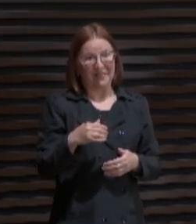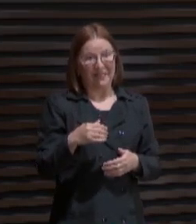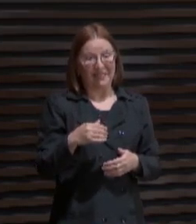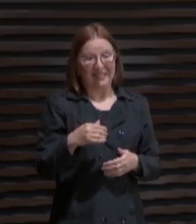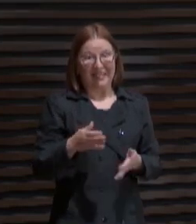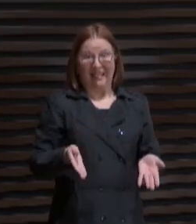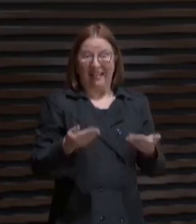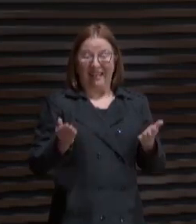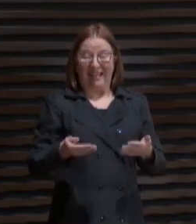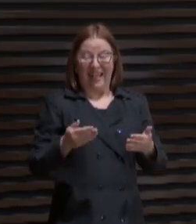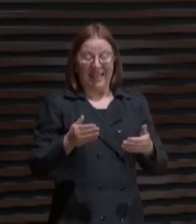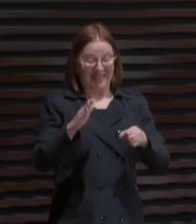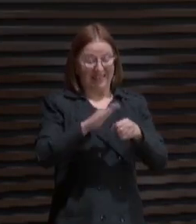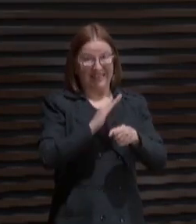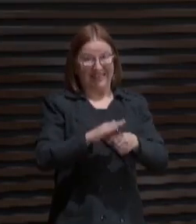Cheios de alegria.